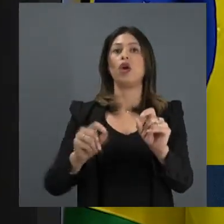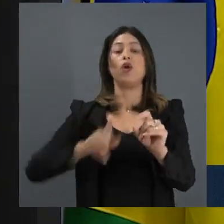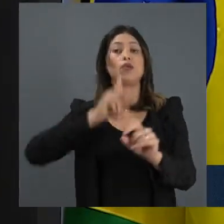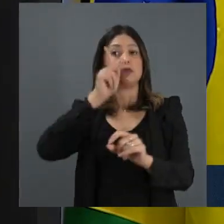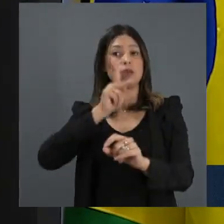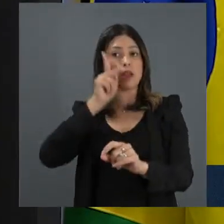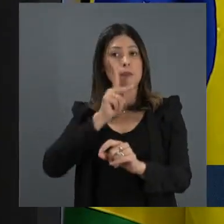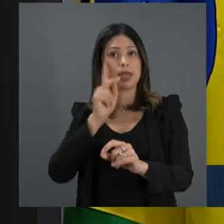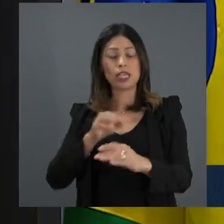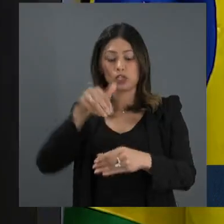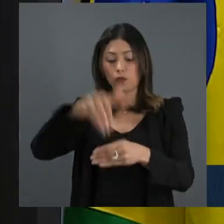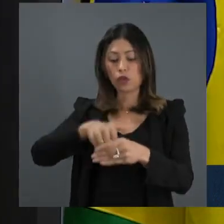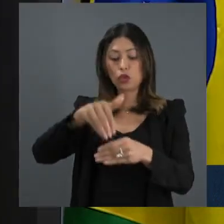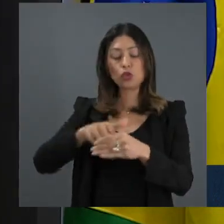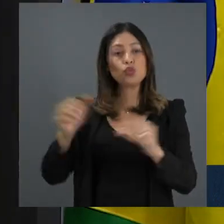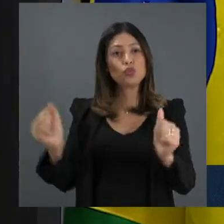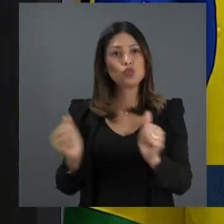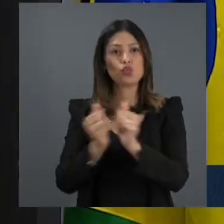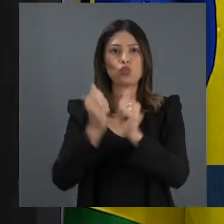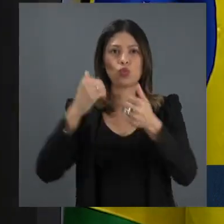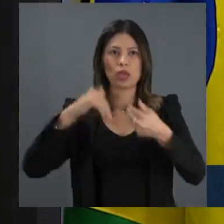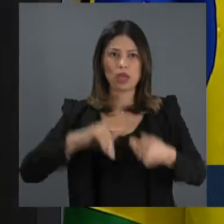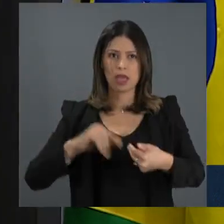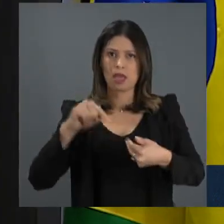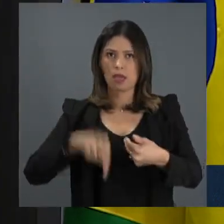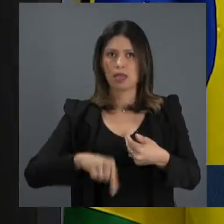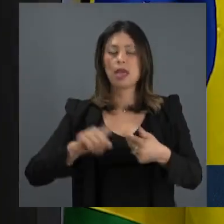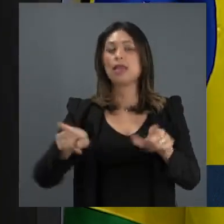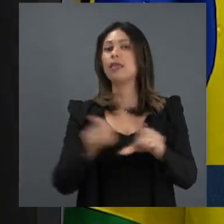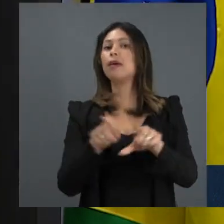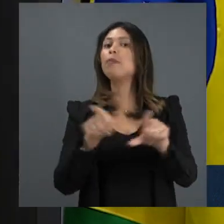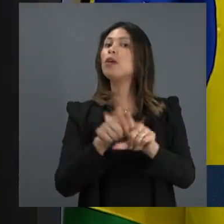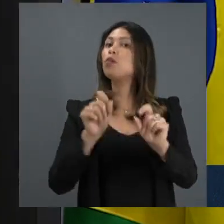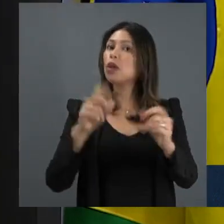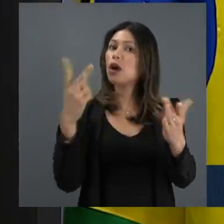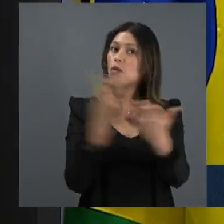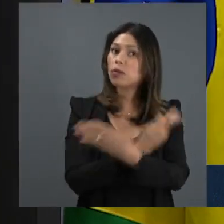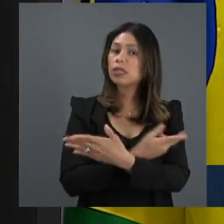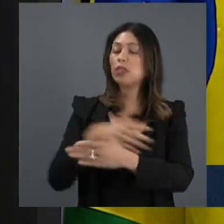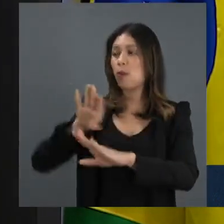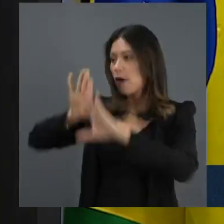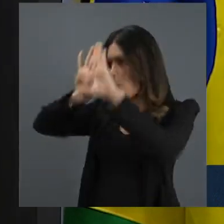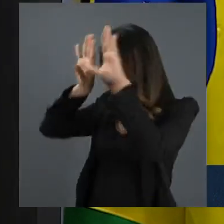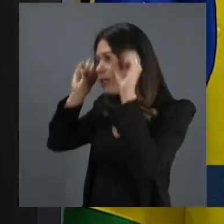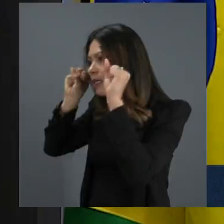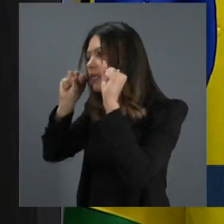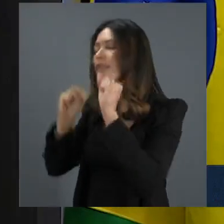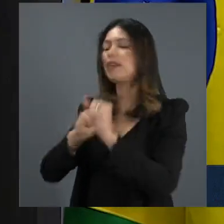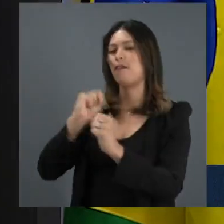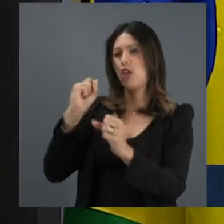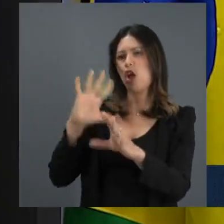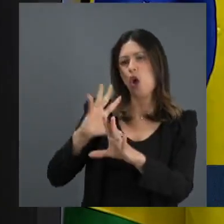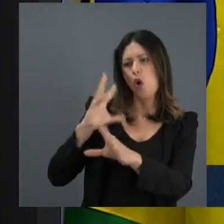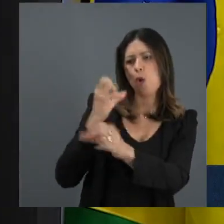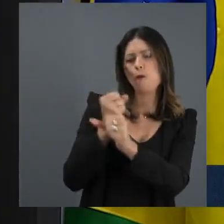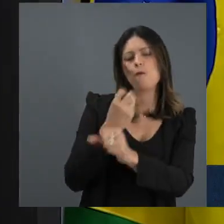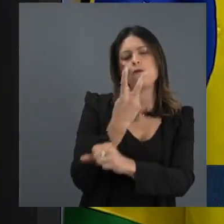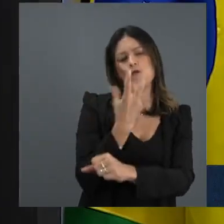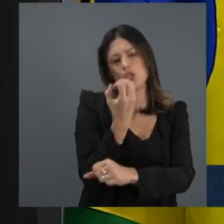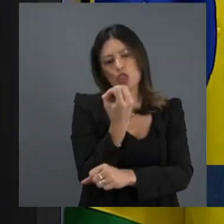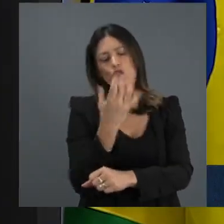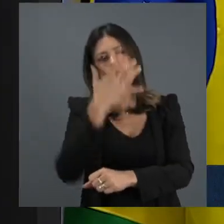Nacional. Como resultado das ações penais movidas pelo STF, 20 pessoas foram